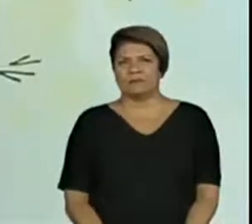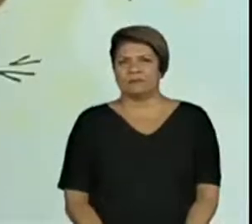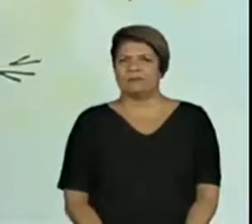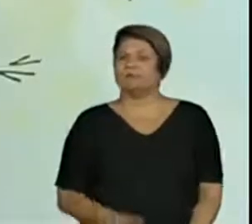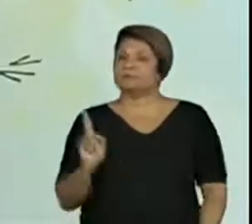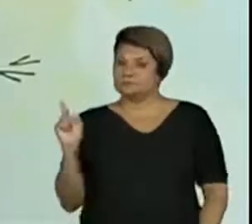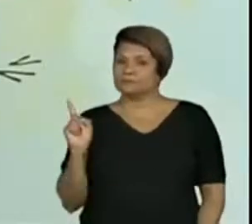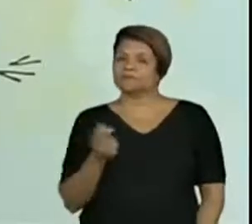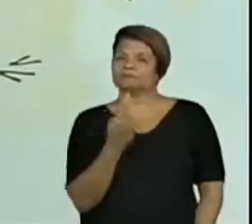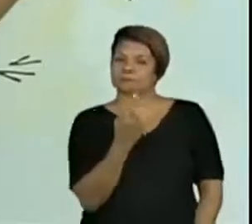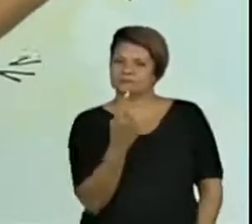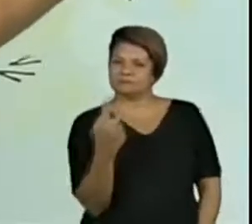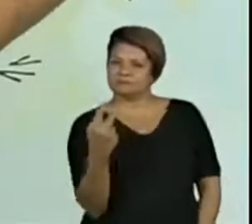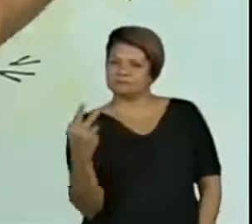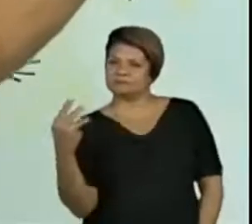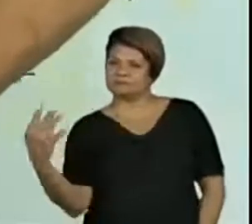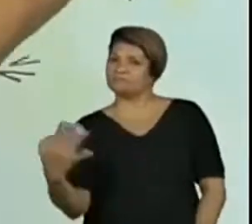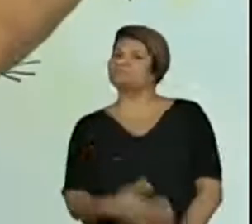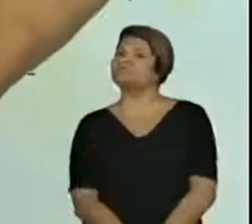Marcas de contagem.